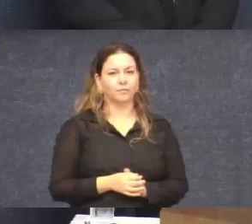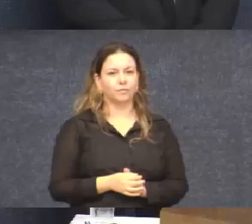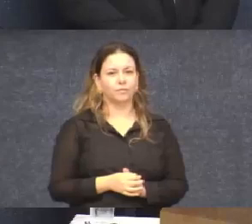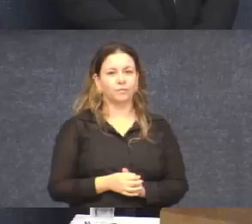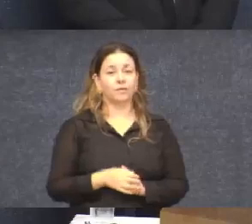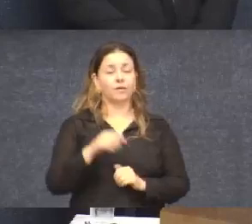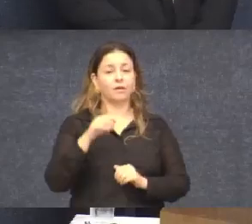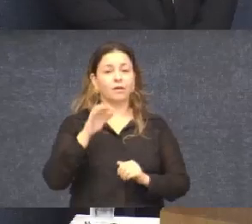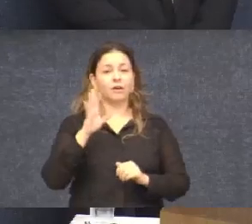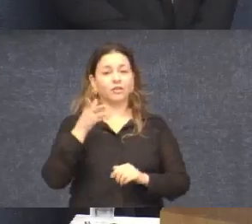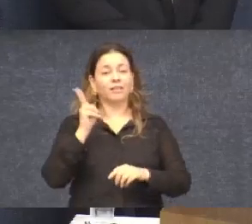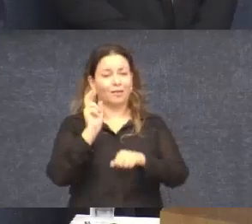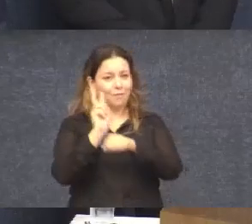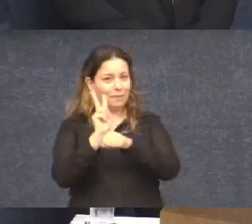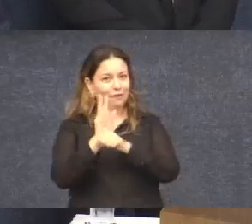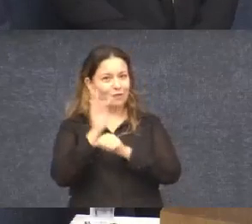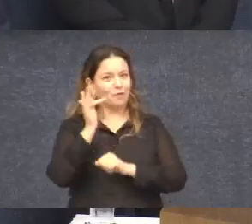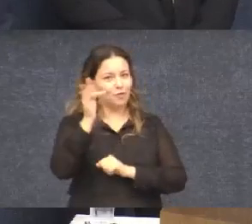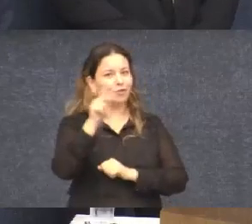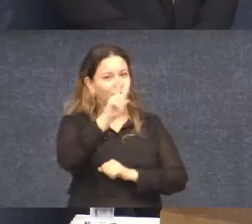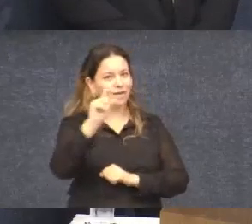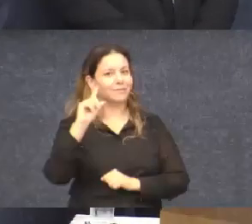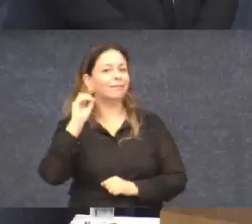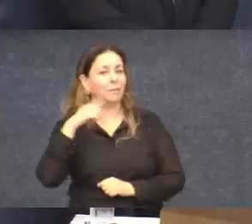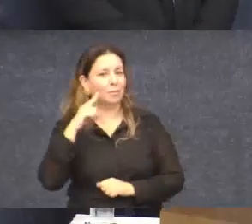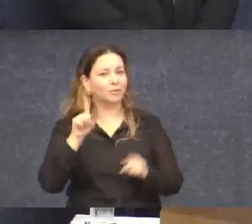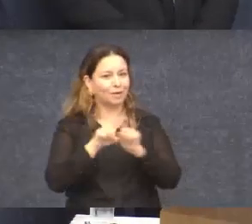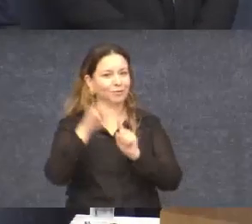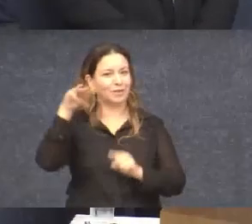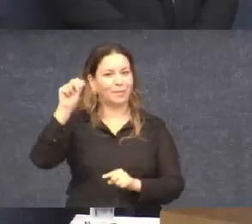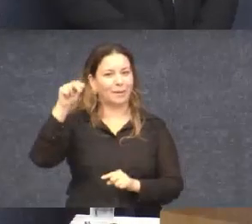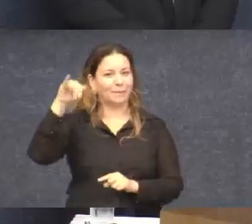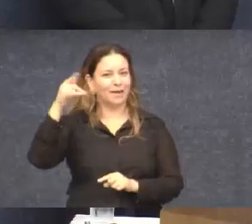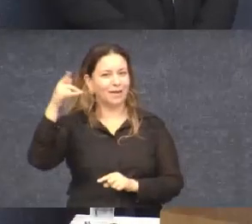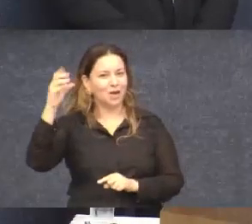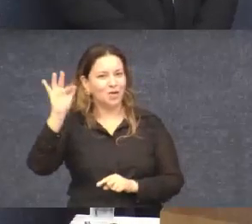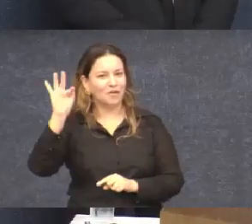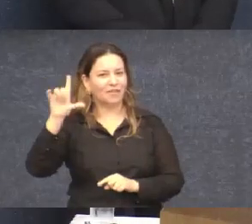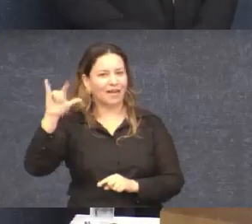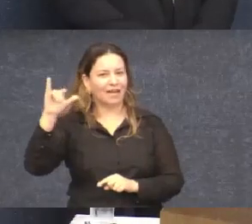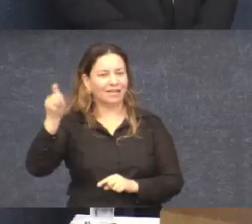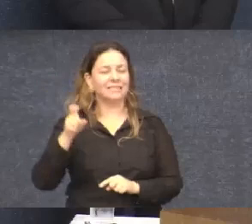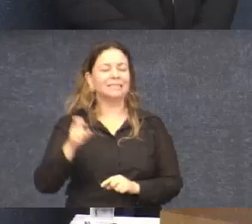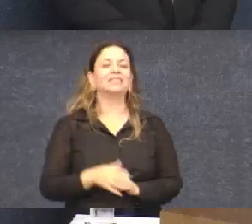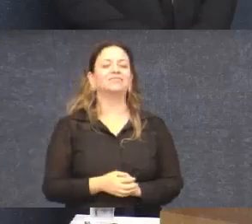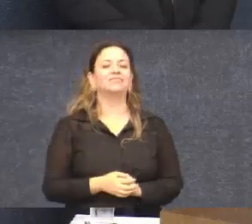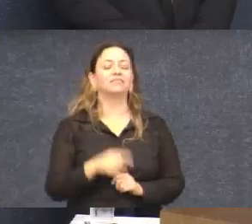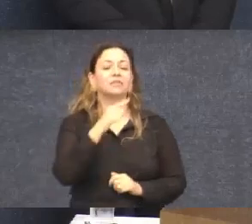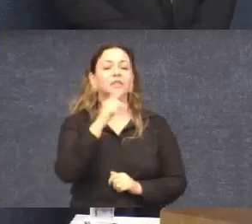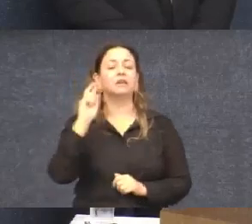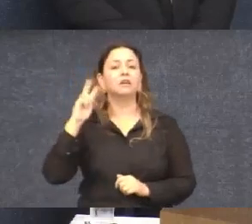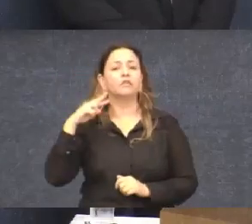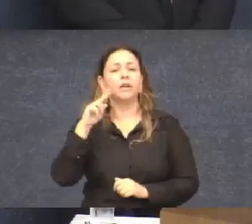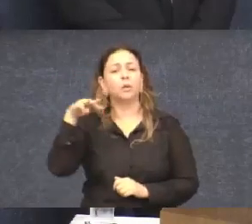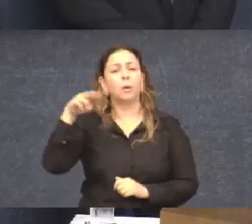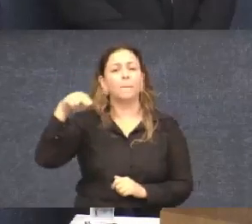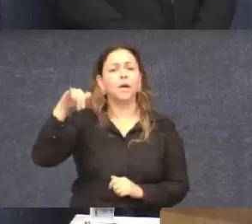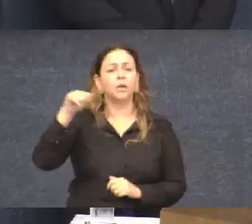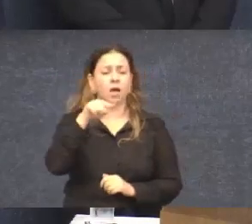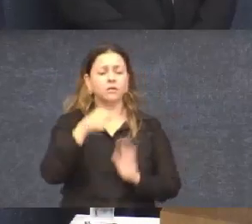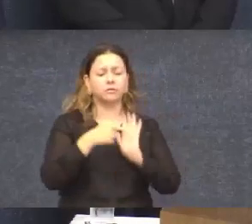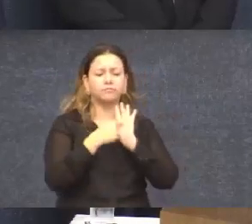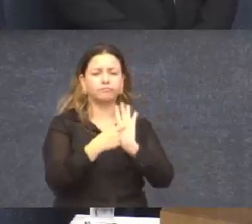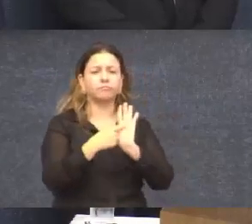prevendo o futuro, vai ser deputado também, Maninho Félix. Maninho, a iniciativa,